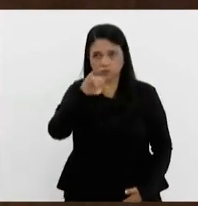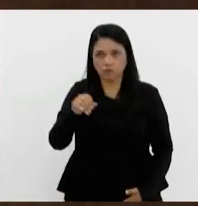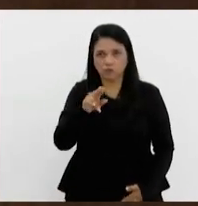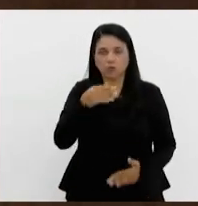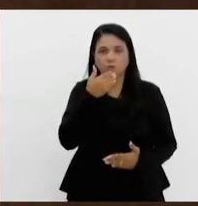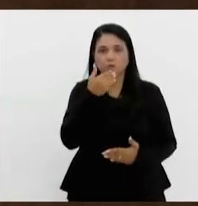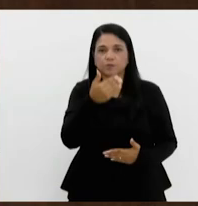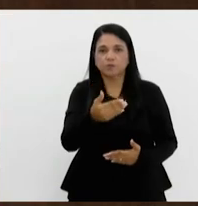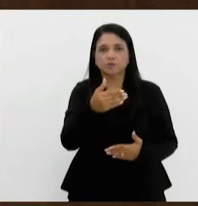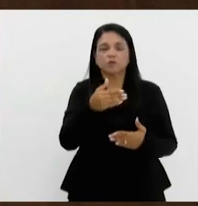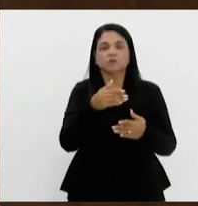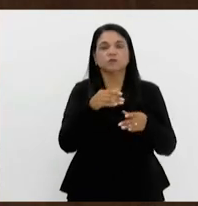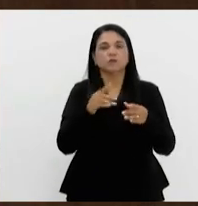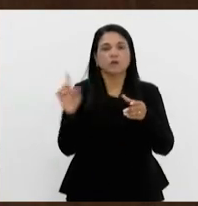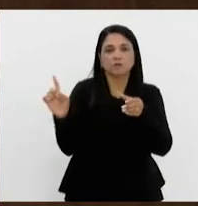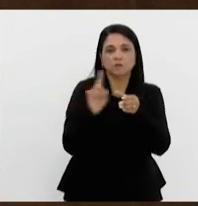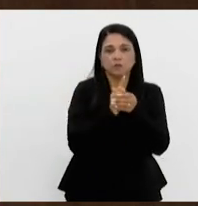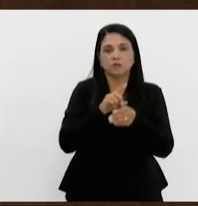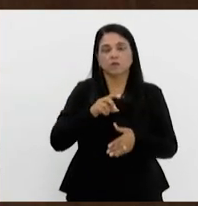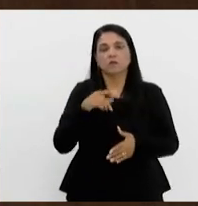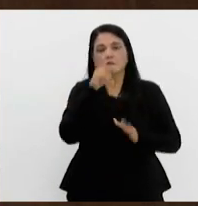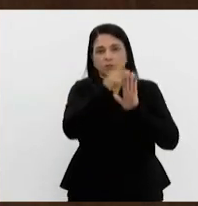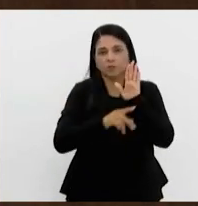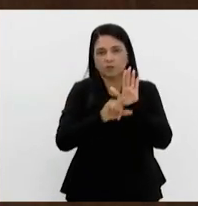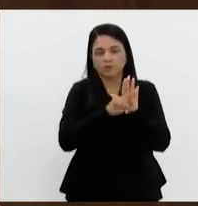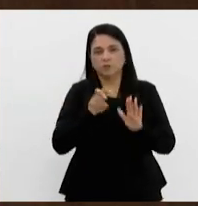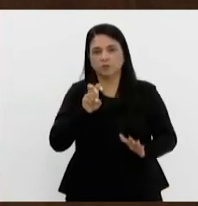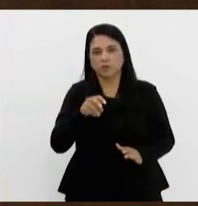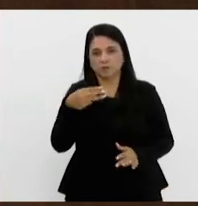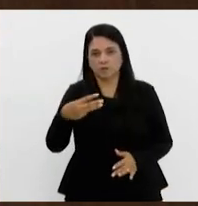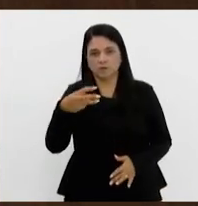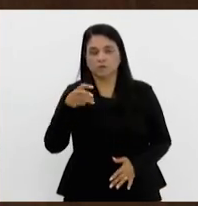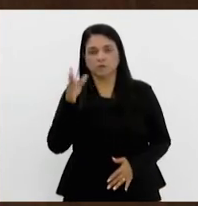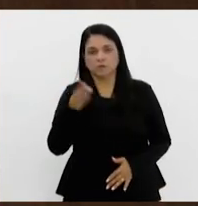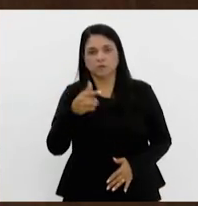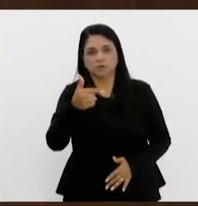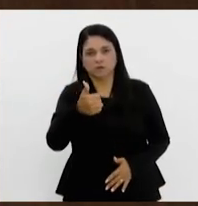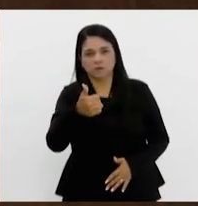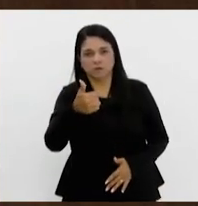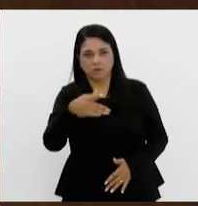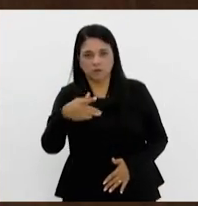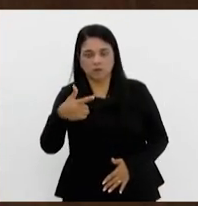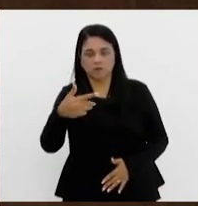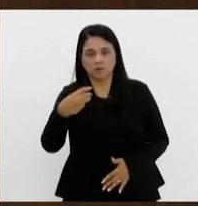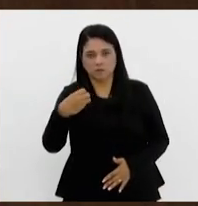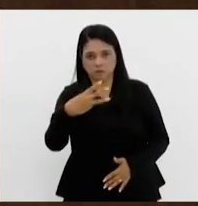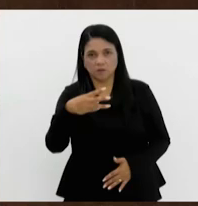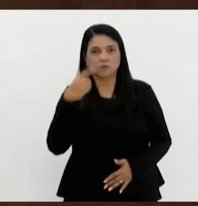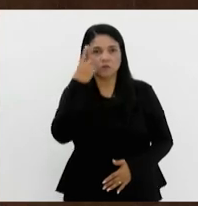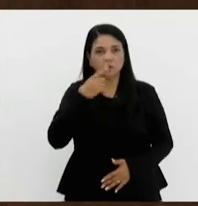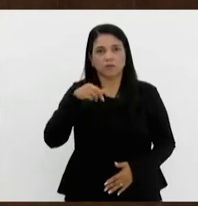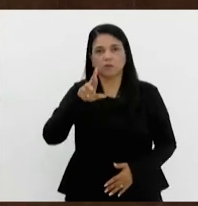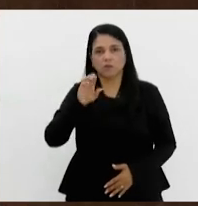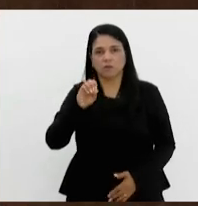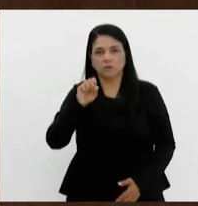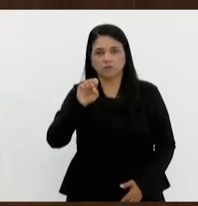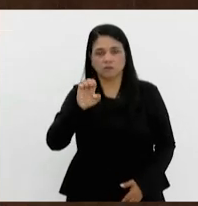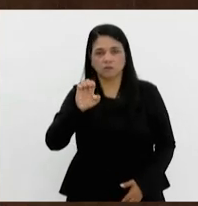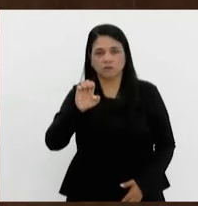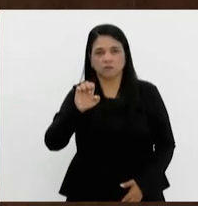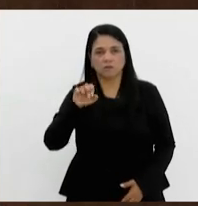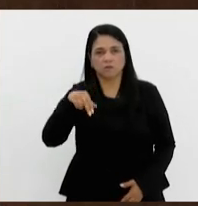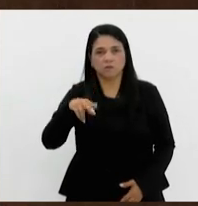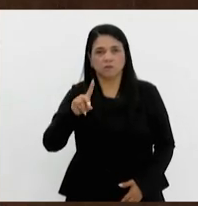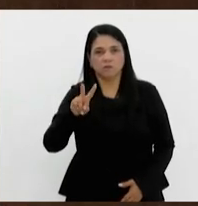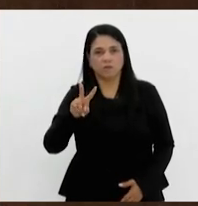a coautoria no projeto 5313 de 22, de autoria do nobre deputado Rosenberg Reis, que dispõe sobre a implantação do selo